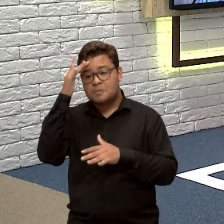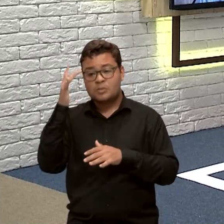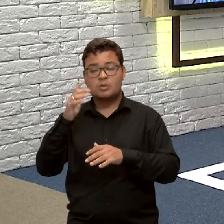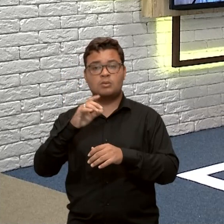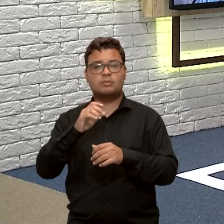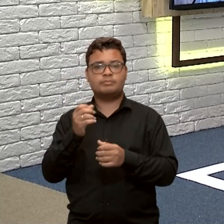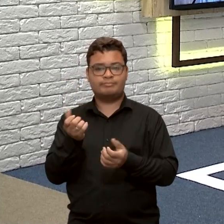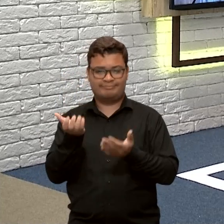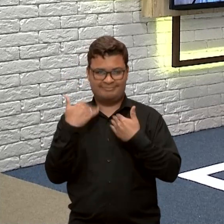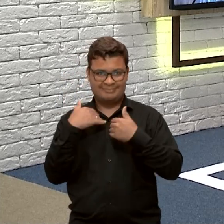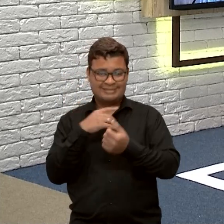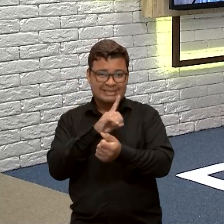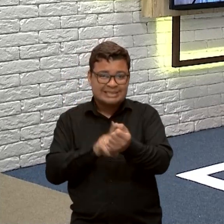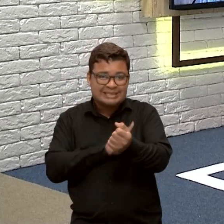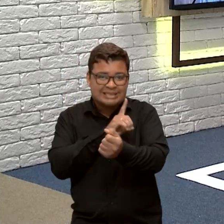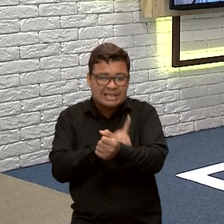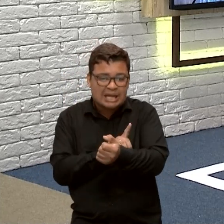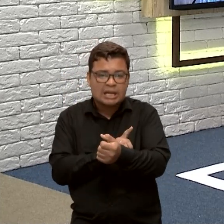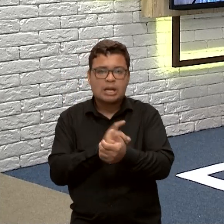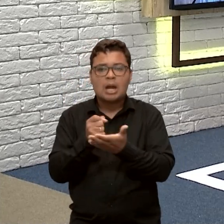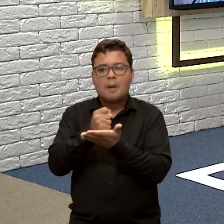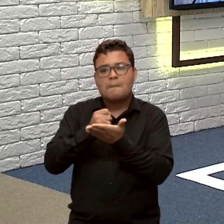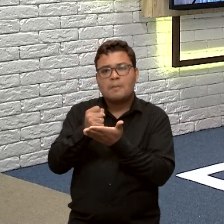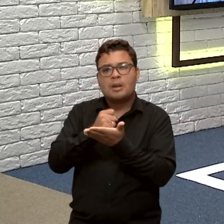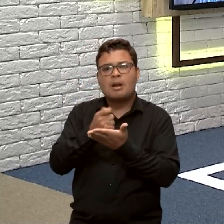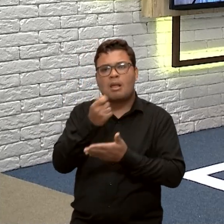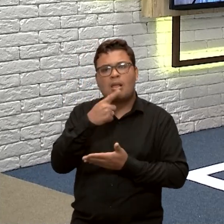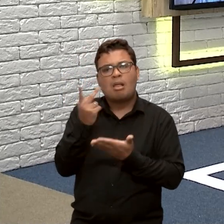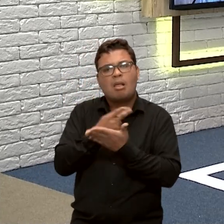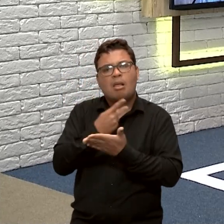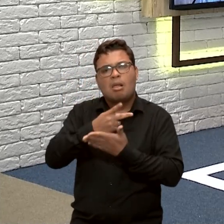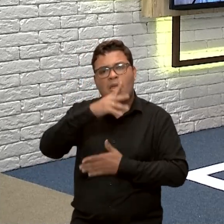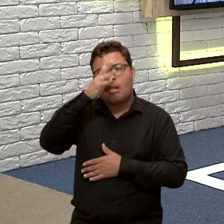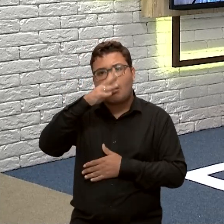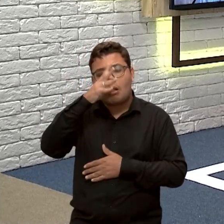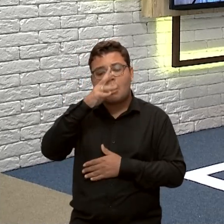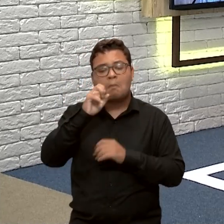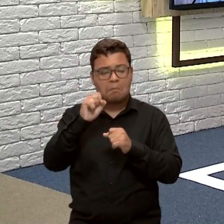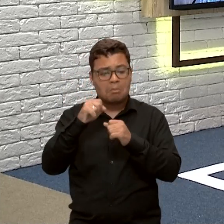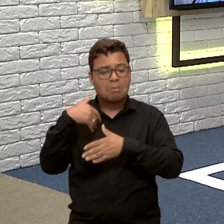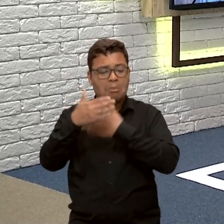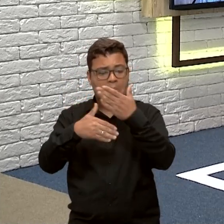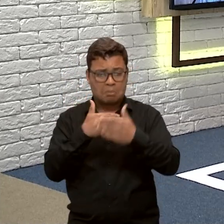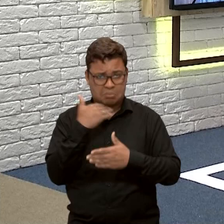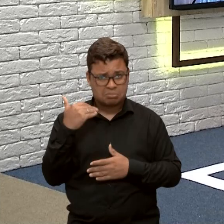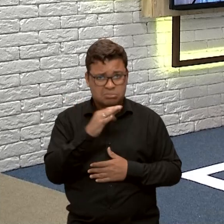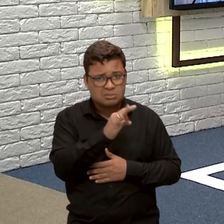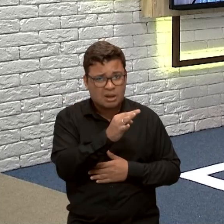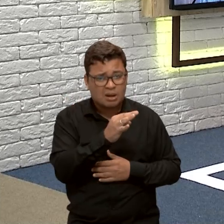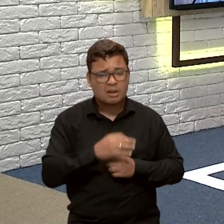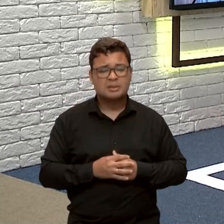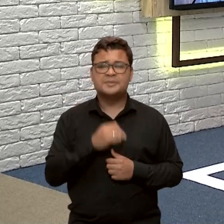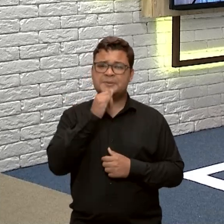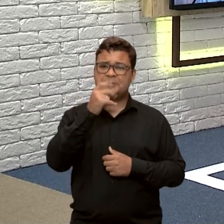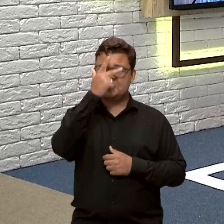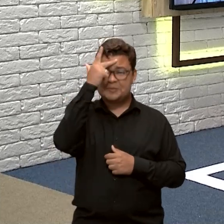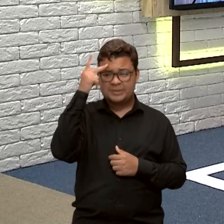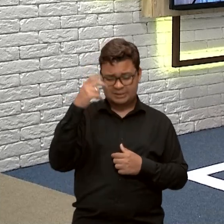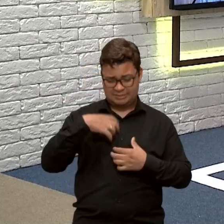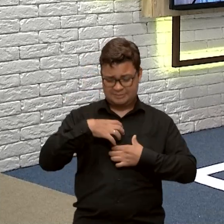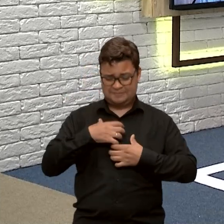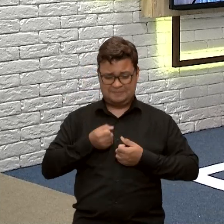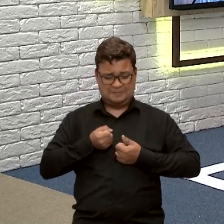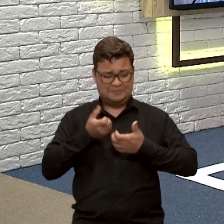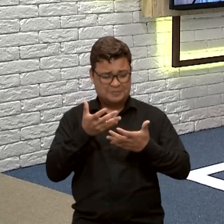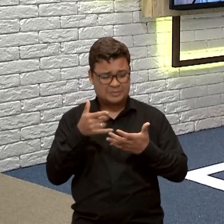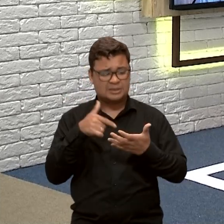exames baseados na clínica. E, Mariana, é preciso tomar cuidado com medicação também, né? Há casos agravados de